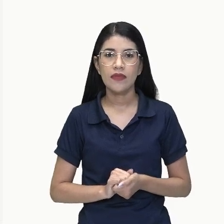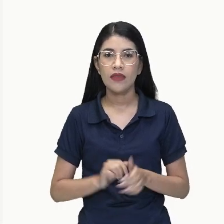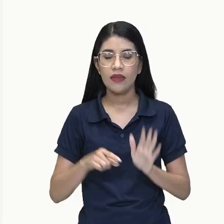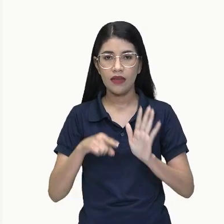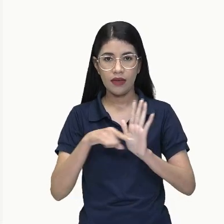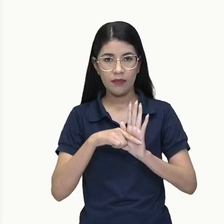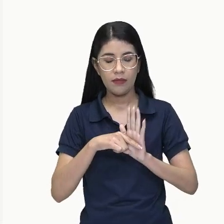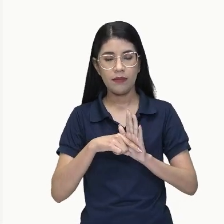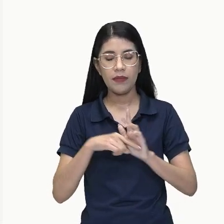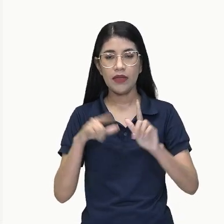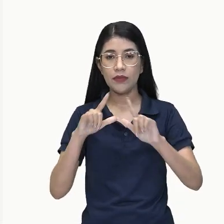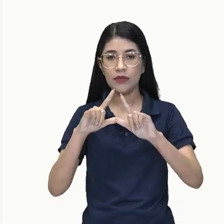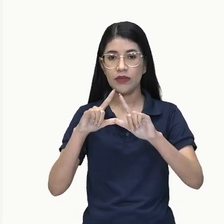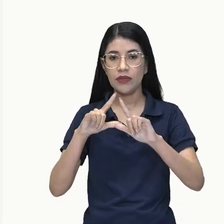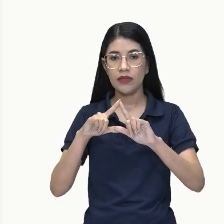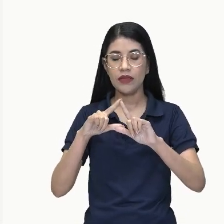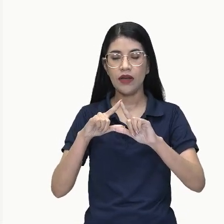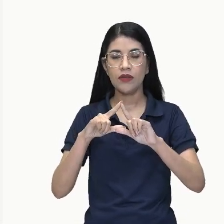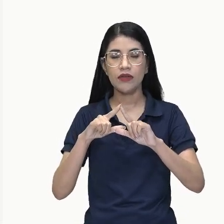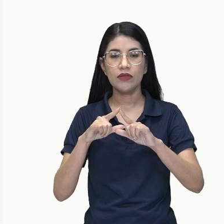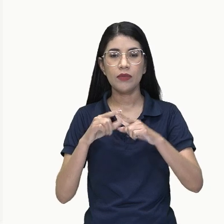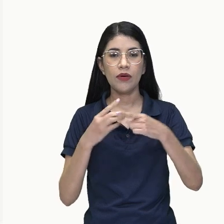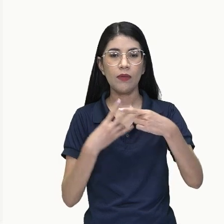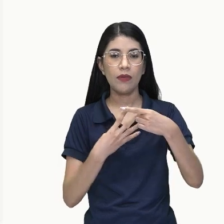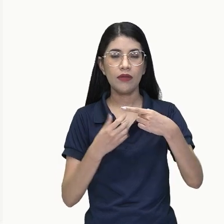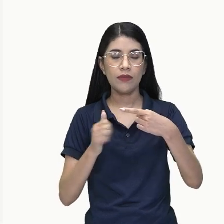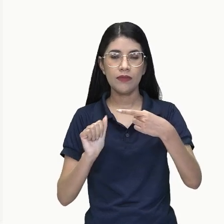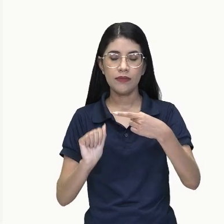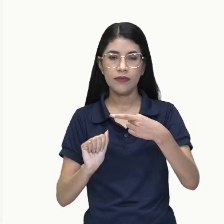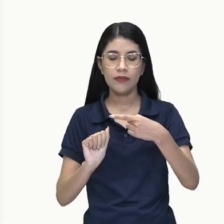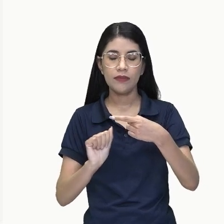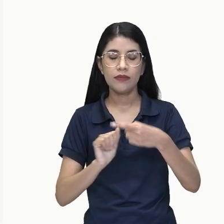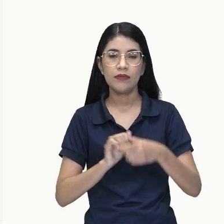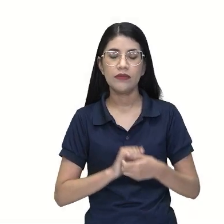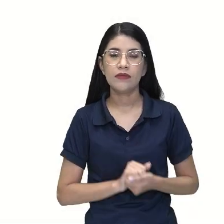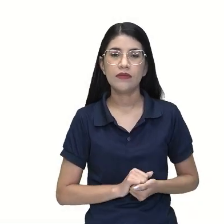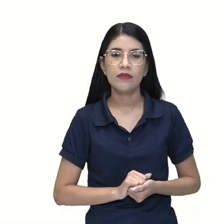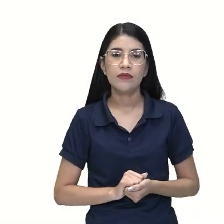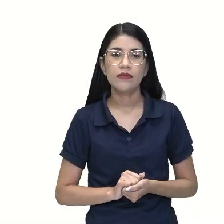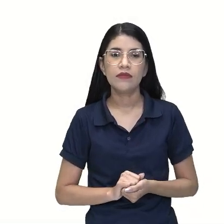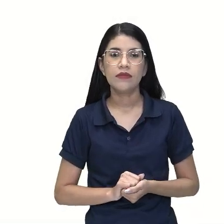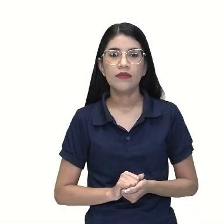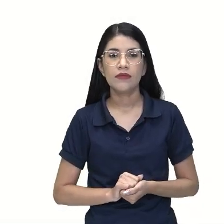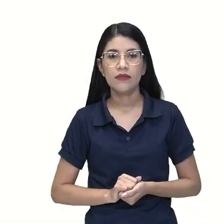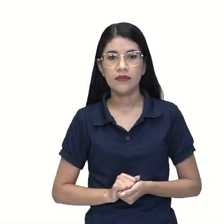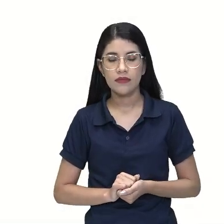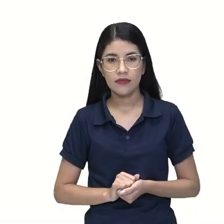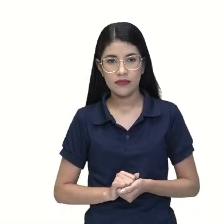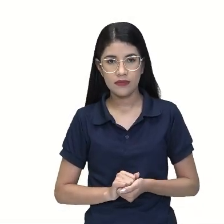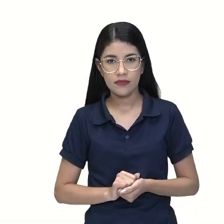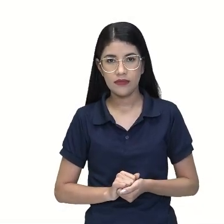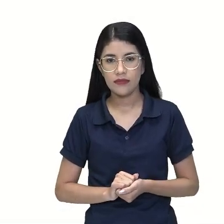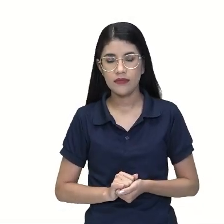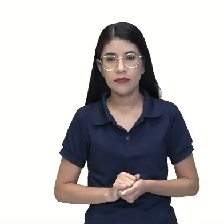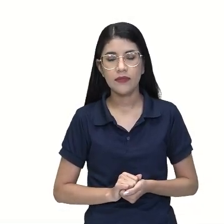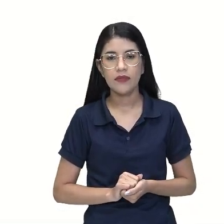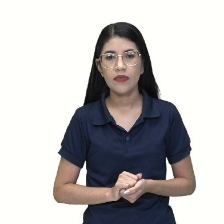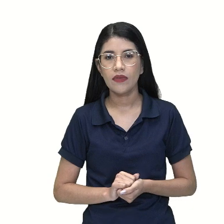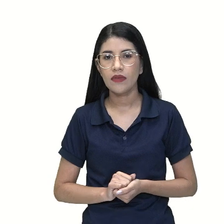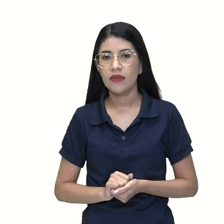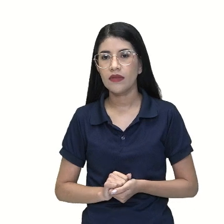Menos delta sobre 4a. Menos delta sobre 4a. Então, vamos lá.